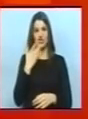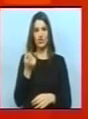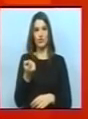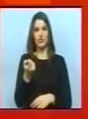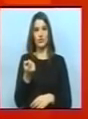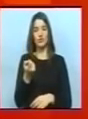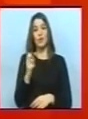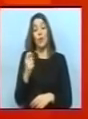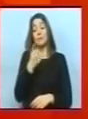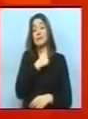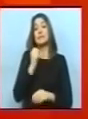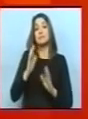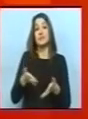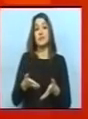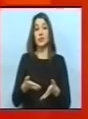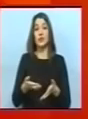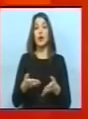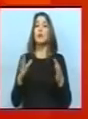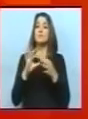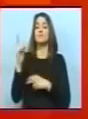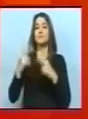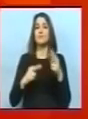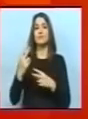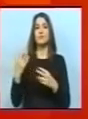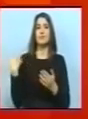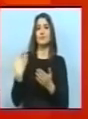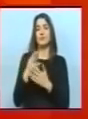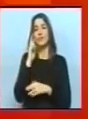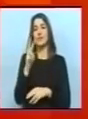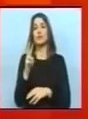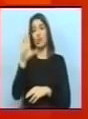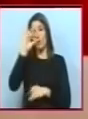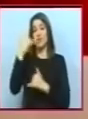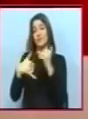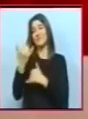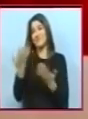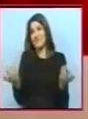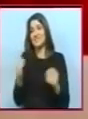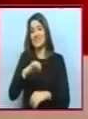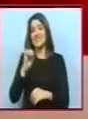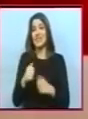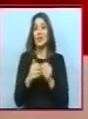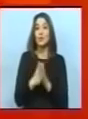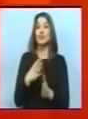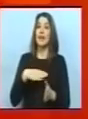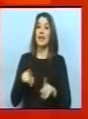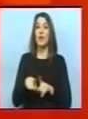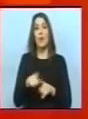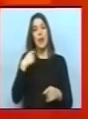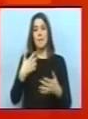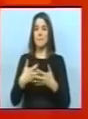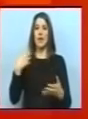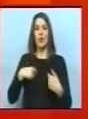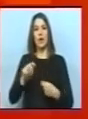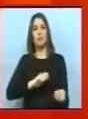mais do que devia. Ou é quando tem que ser? Não, em termos de fiscalidade temos assistido... Você tem que mudar um governo. A mudanças, exatamente. Toda a gente quer marcar um bocadinho as mudanças na